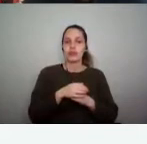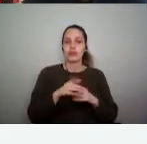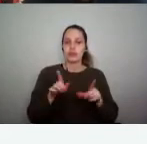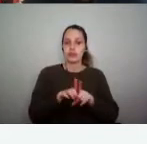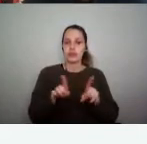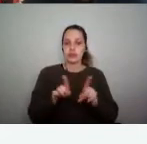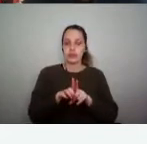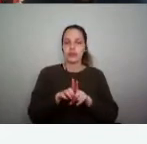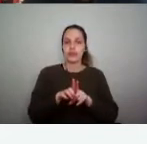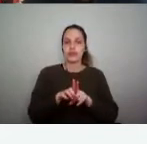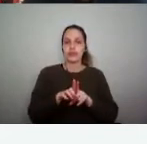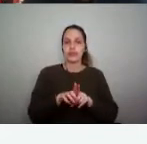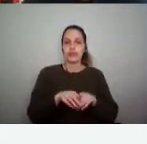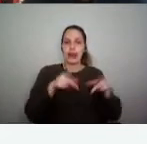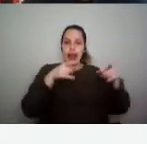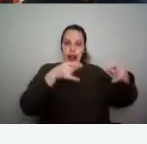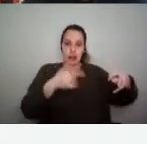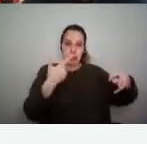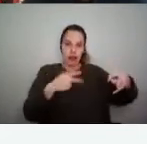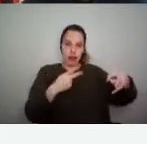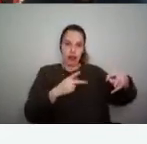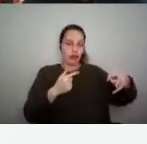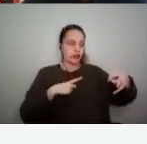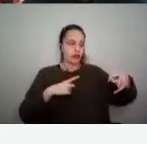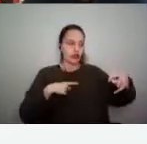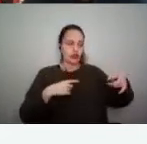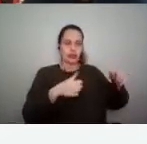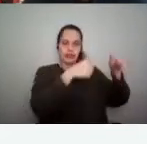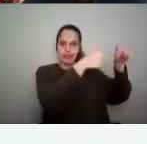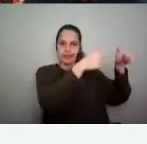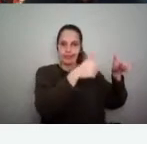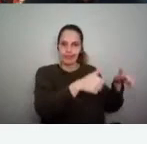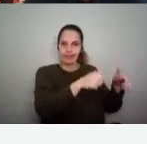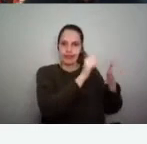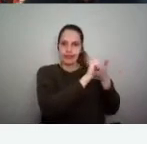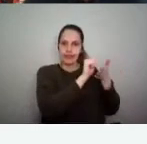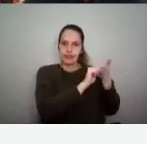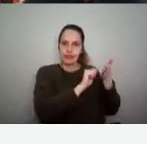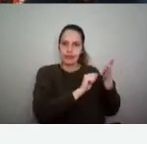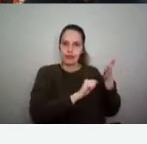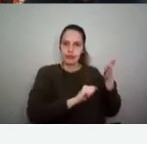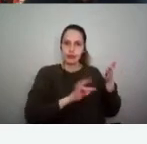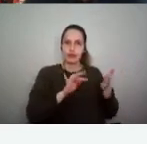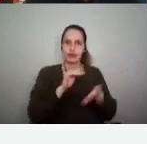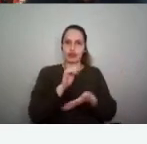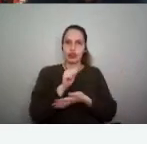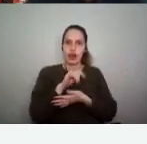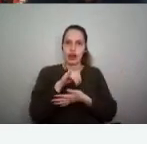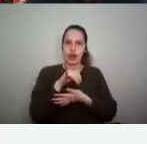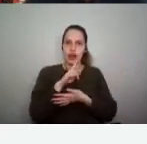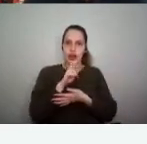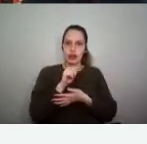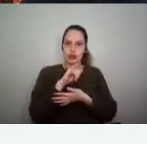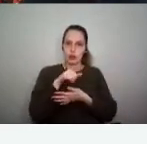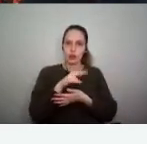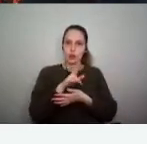dele tinha um poema e uma pintura dele, um poema, uma música escrita por Tiaraju Carlos Gomes. Isso foi